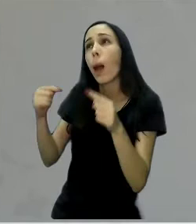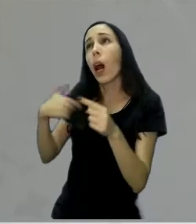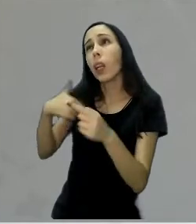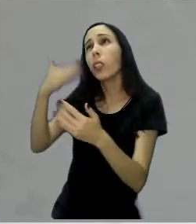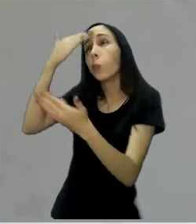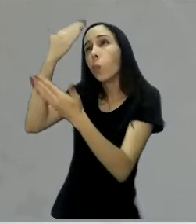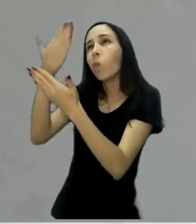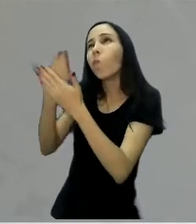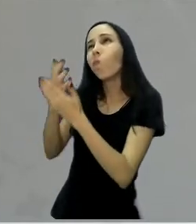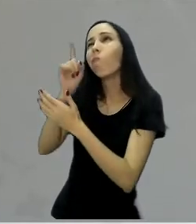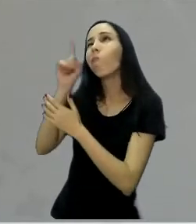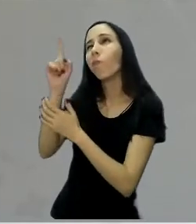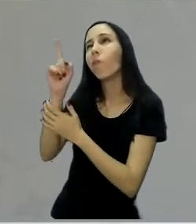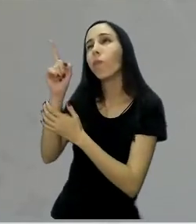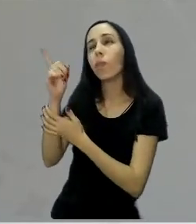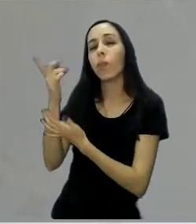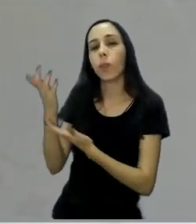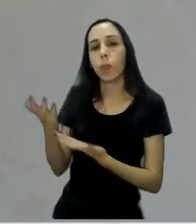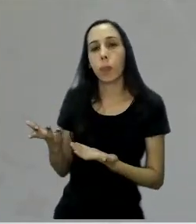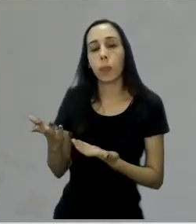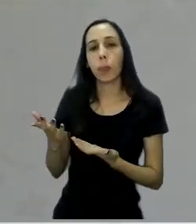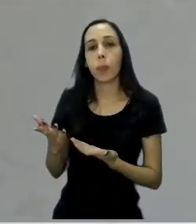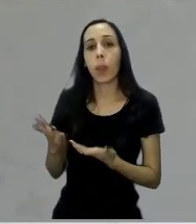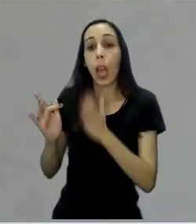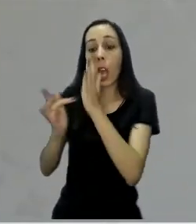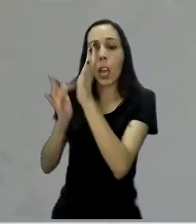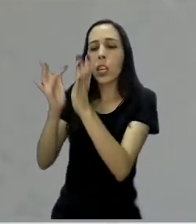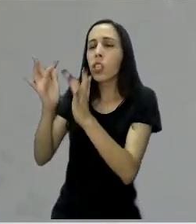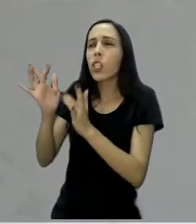entendo, mas eu confio em Ti.